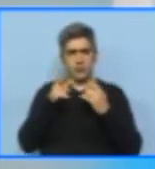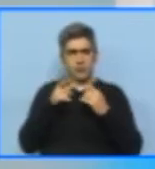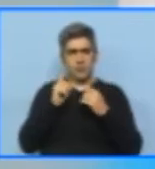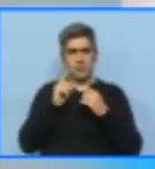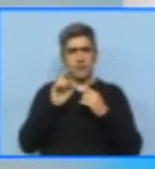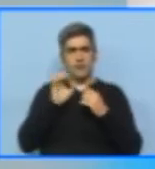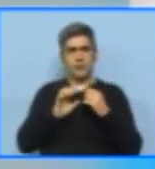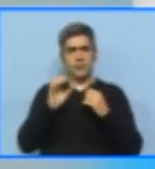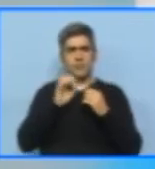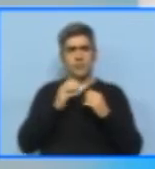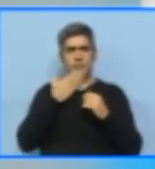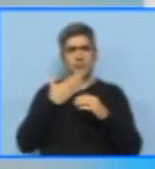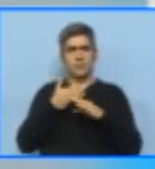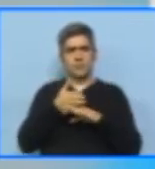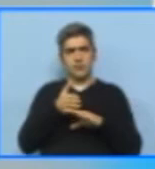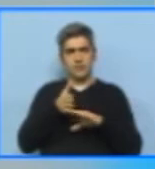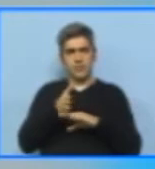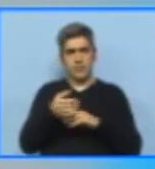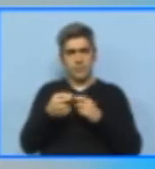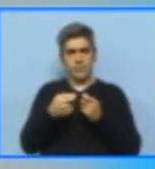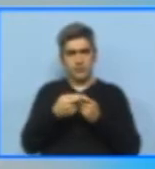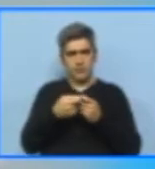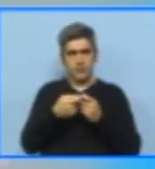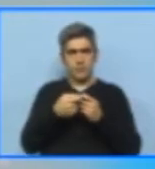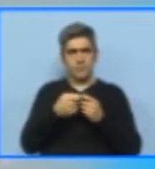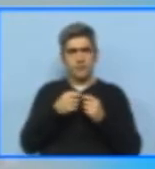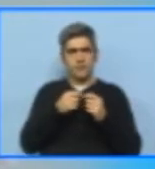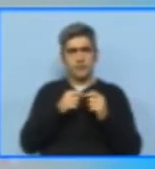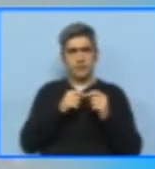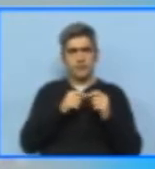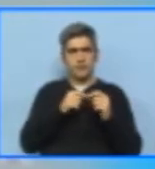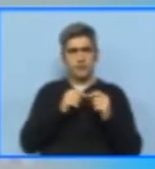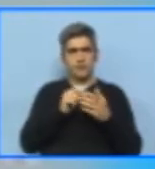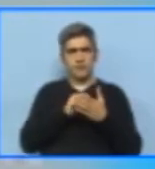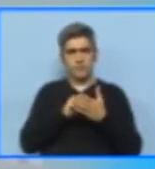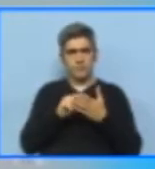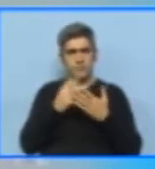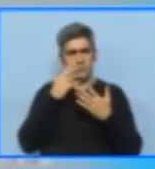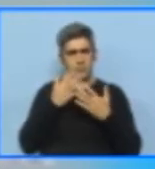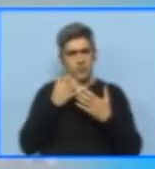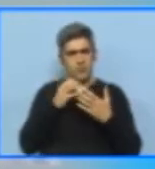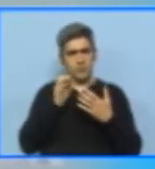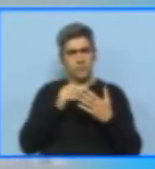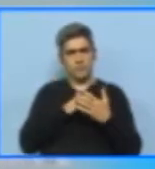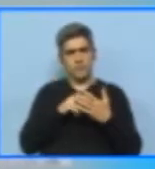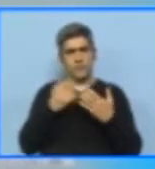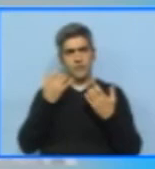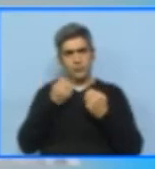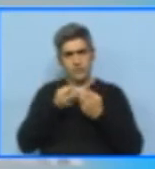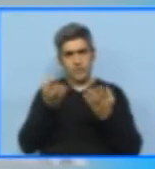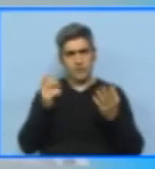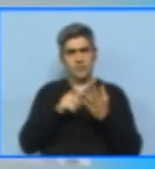é a forma acessível, direta, próxima e tem sido este um sublinhado, apresentar uma